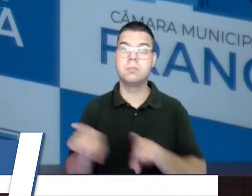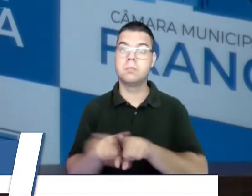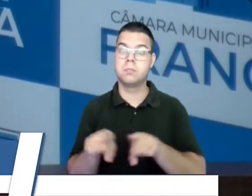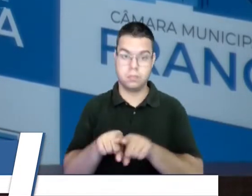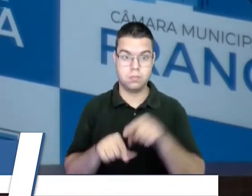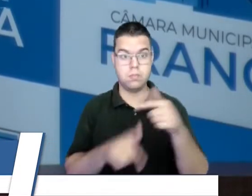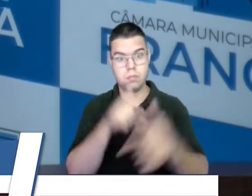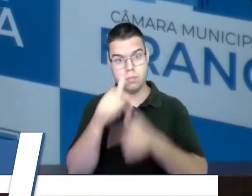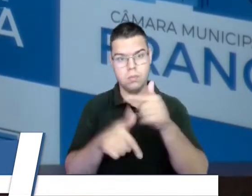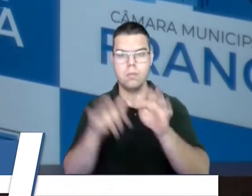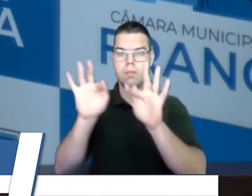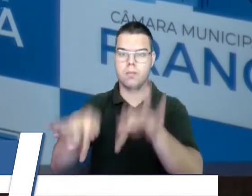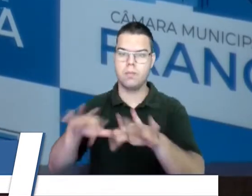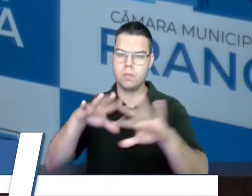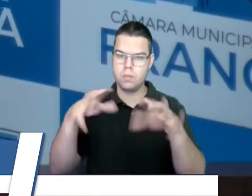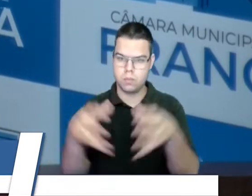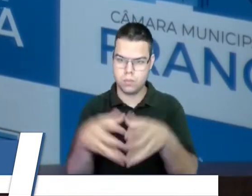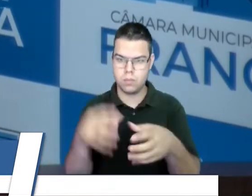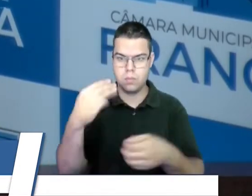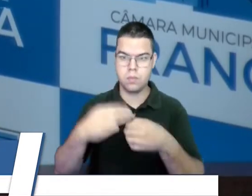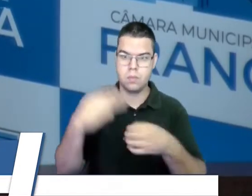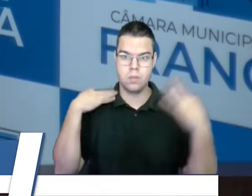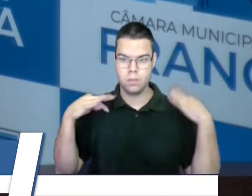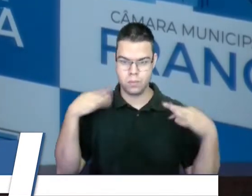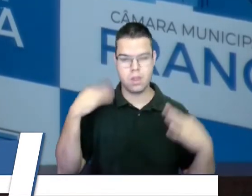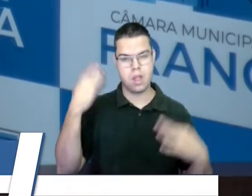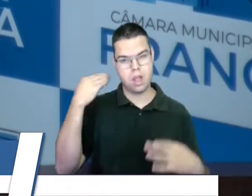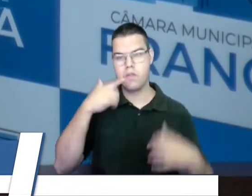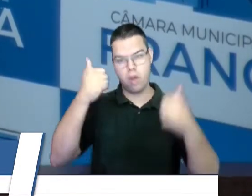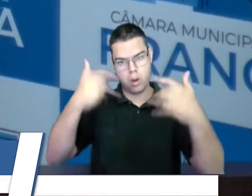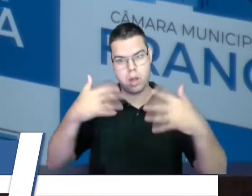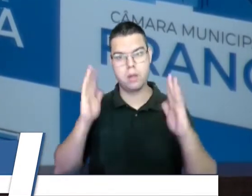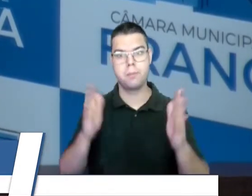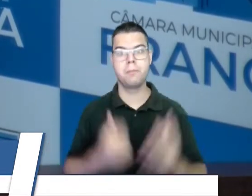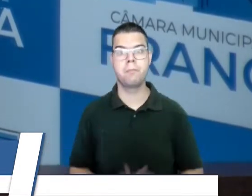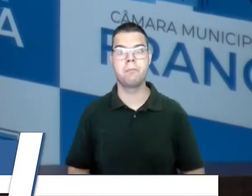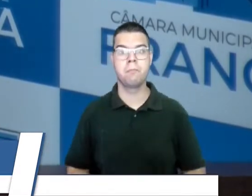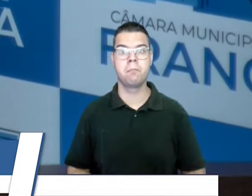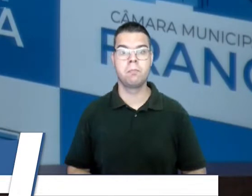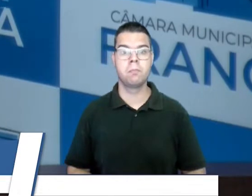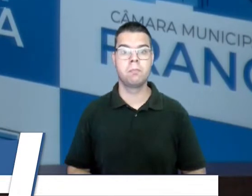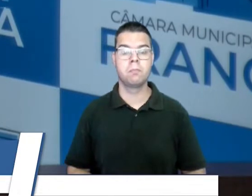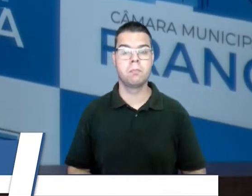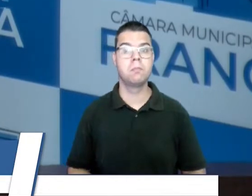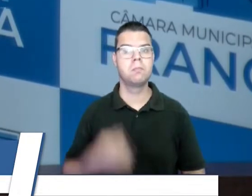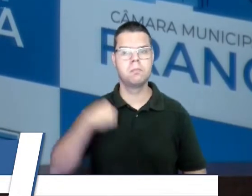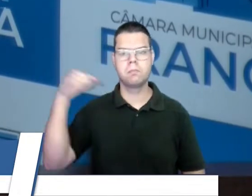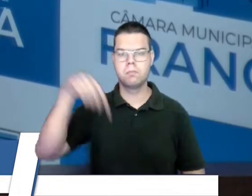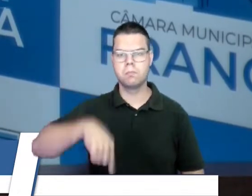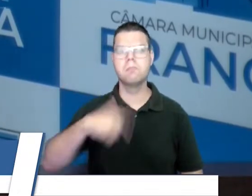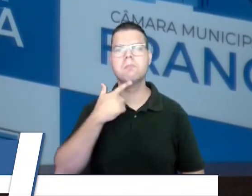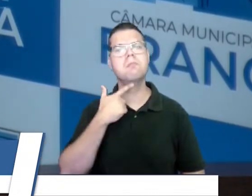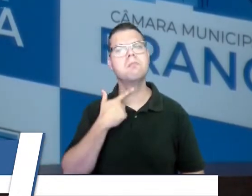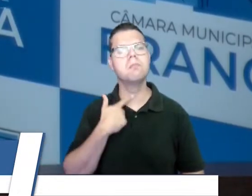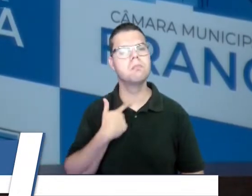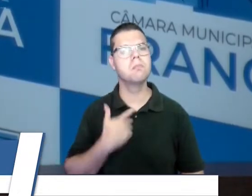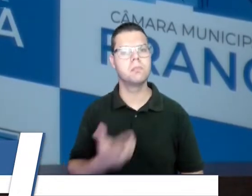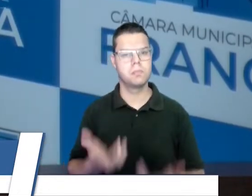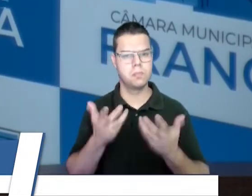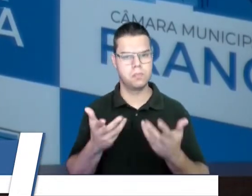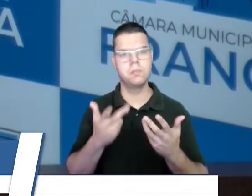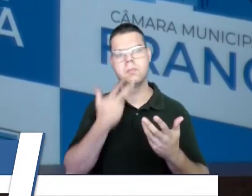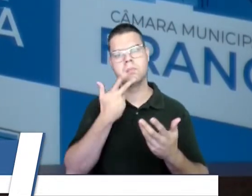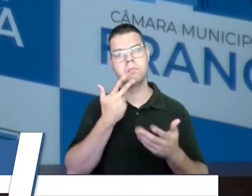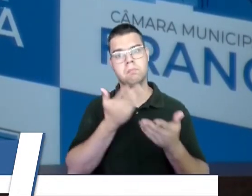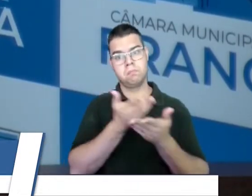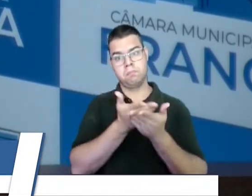do Conselho Municipal de Turismo, né, que eu acabei de dizer. Bom, eu fiz questão de vir aqui para falar com os